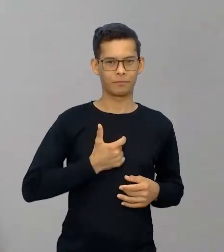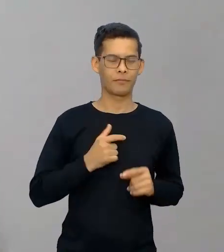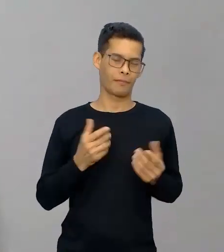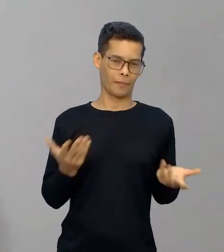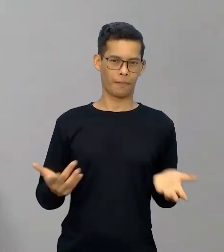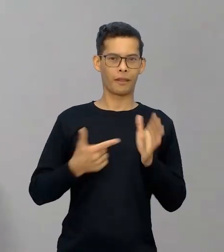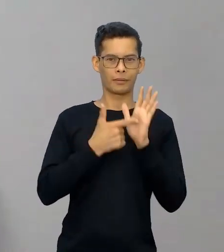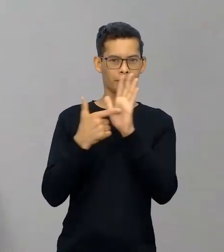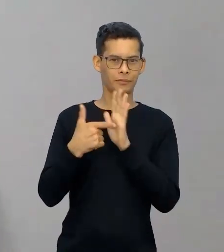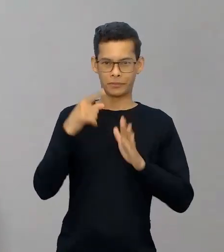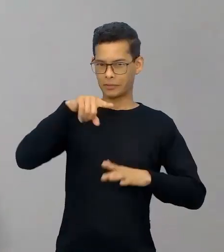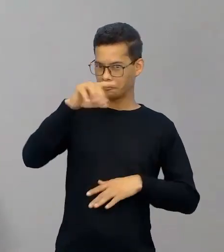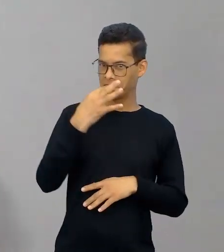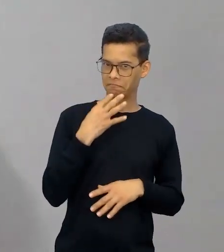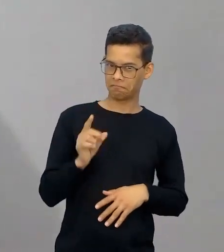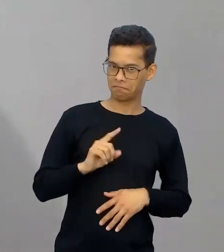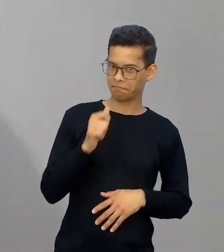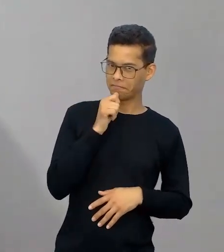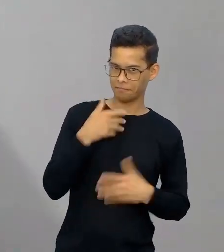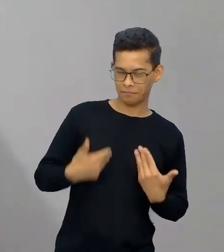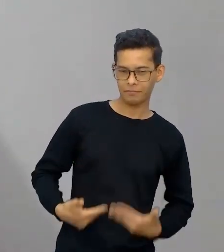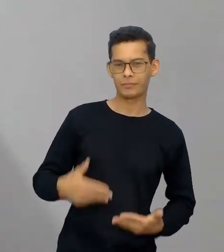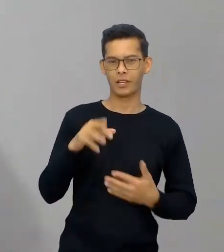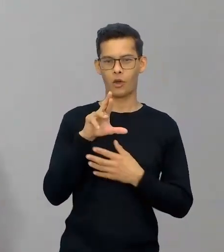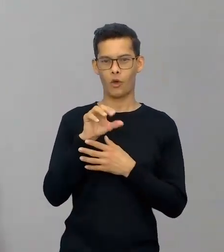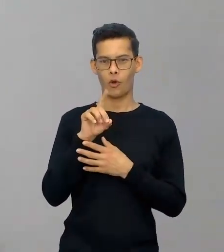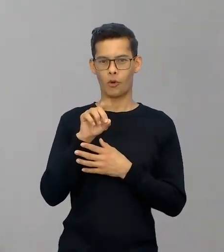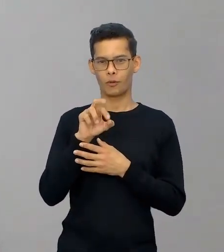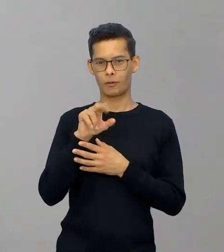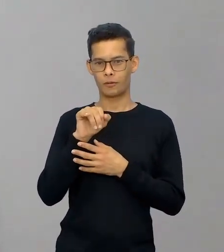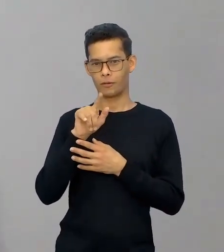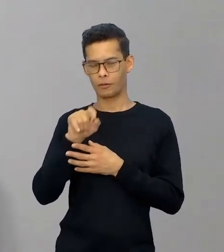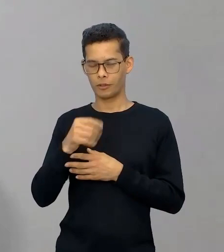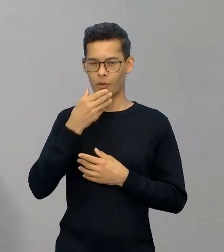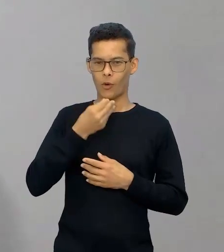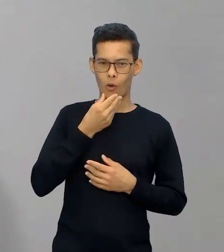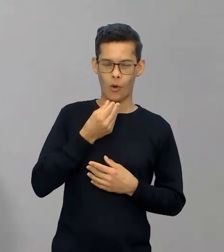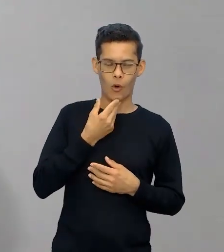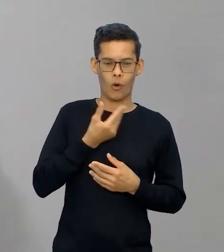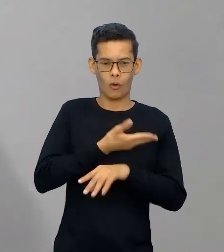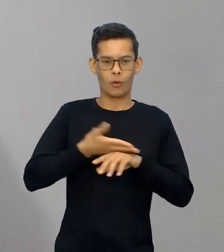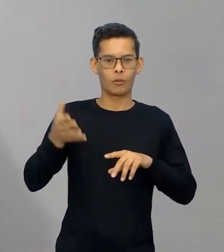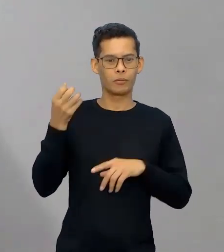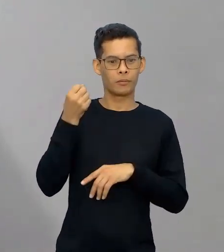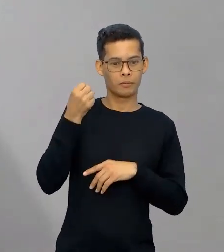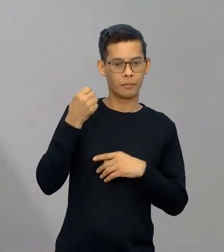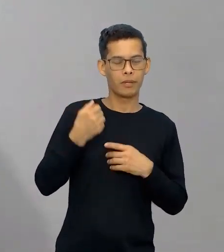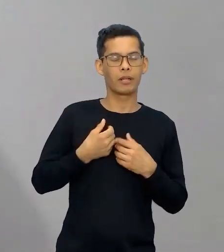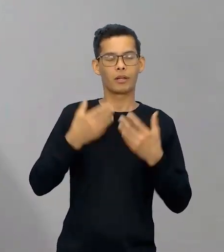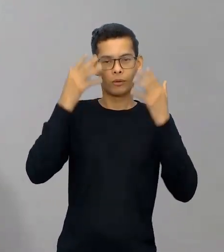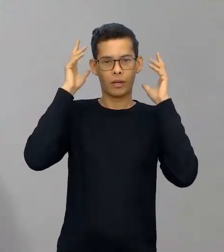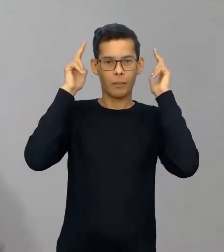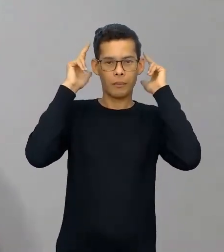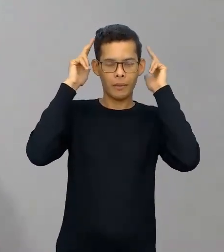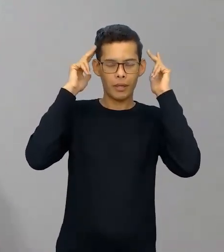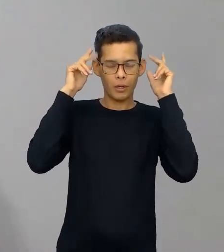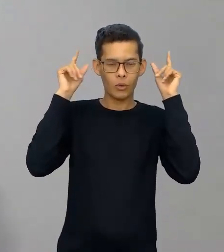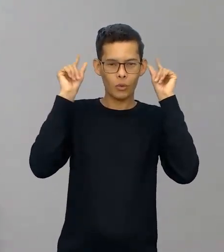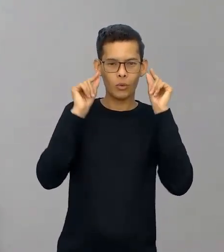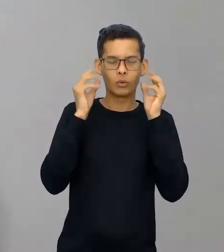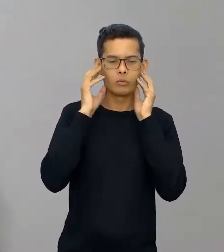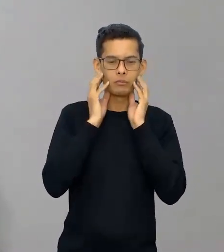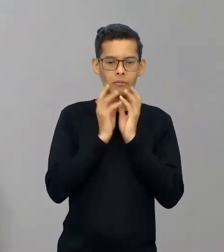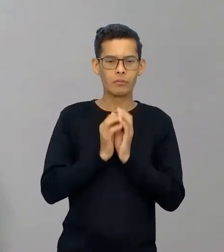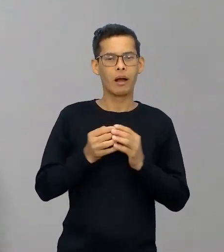para aqueles que não me conhecem ainda. Meu nome é Rodrigo Santiago, sou um homem branco, de cabelos curtos, de cor castanho escuro, uso